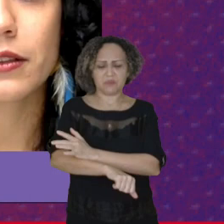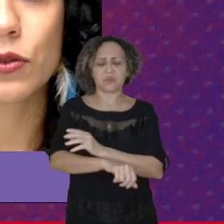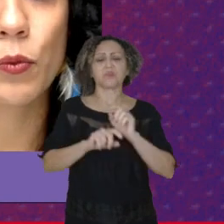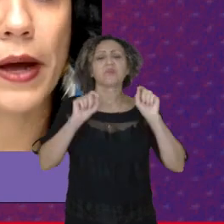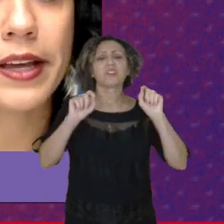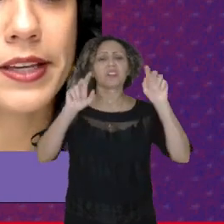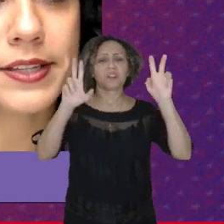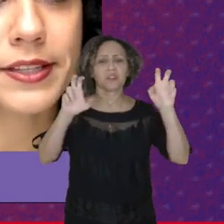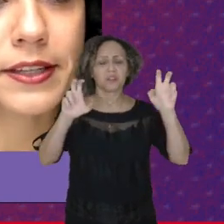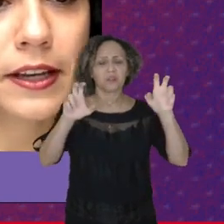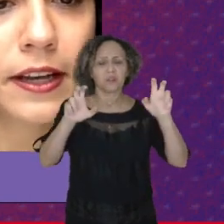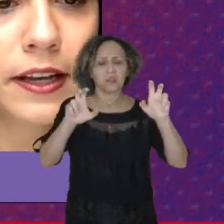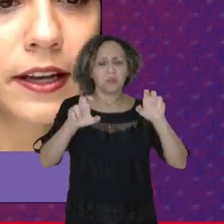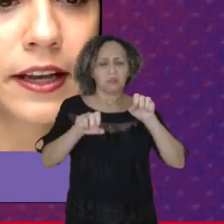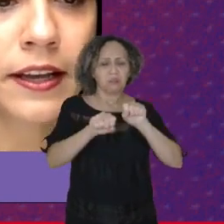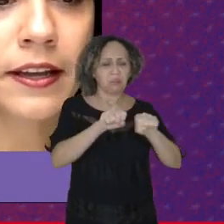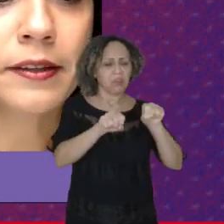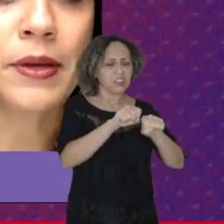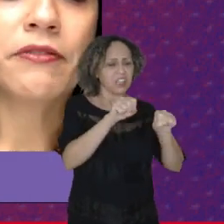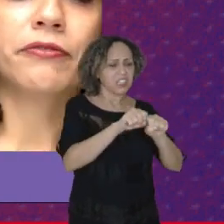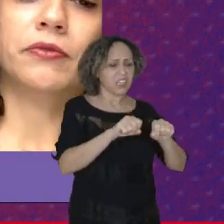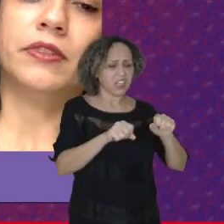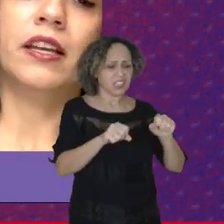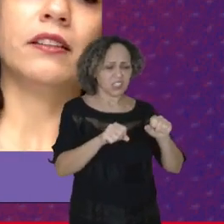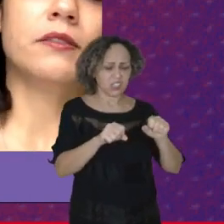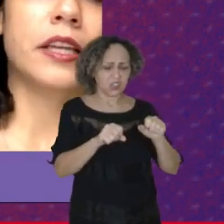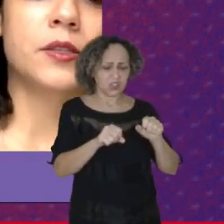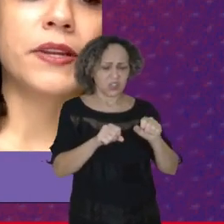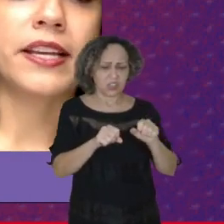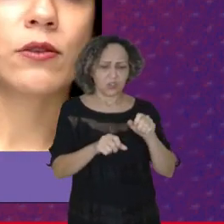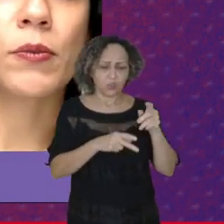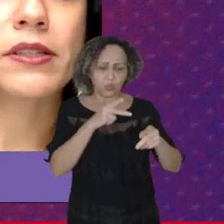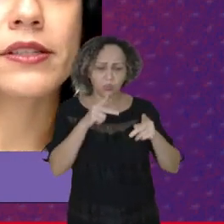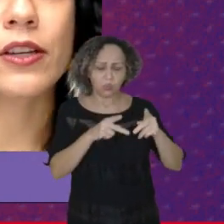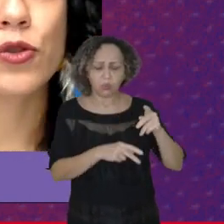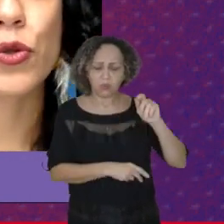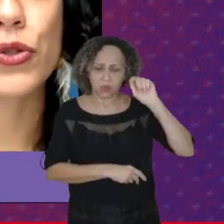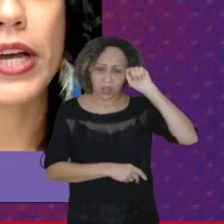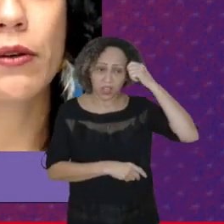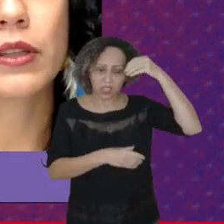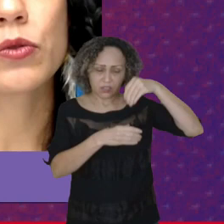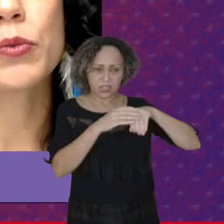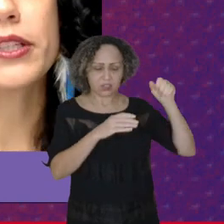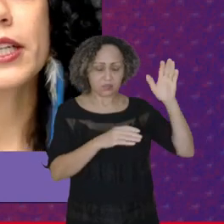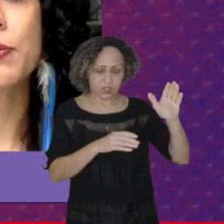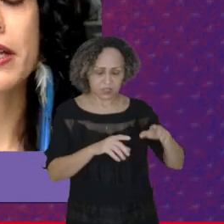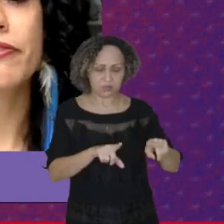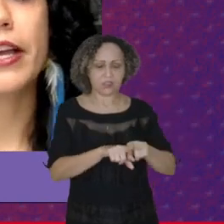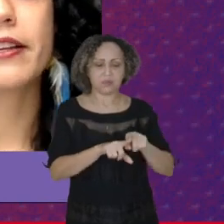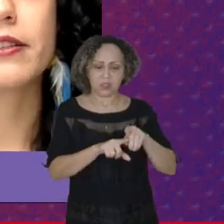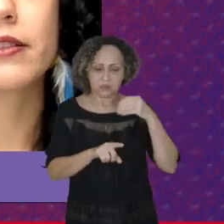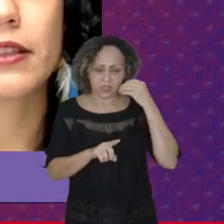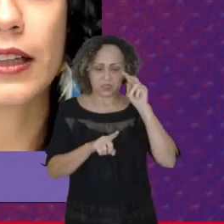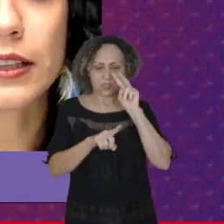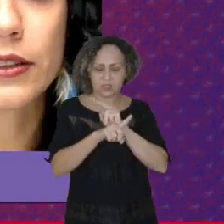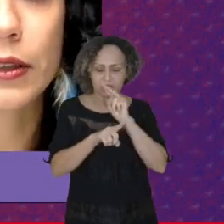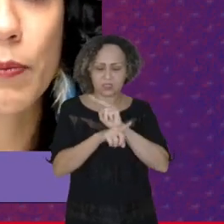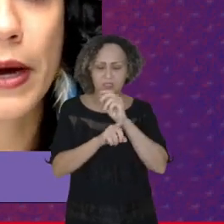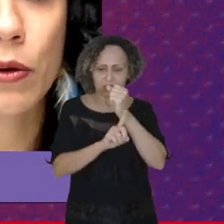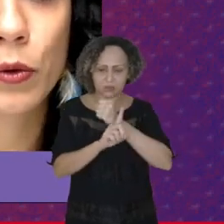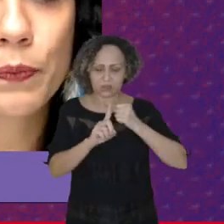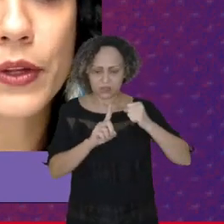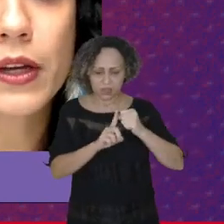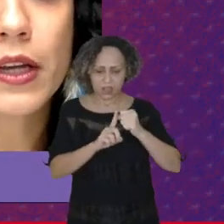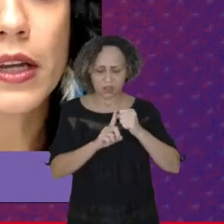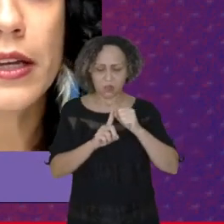população negra do país. Também, né, tenho experiência como assistente social nas comunidades periféricas aqui